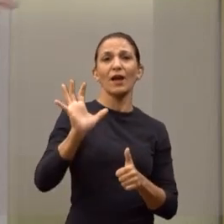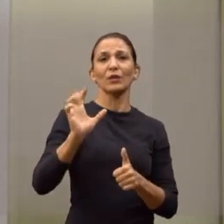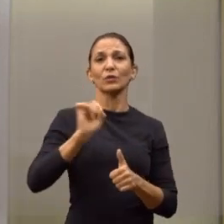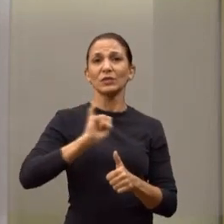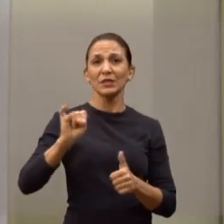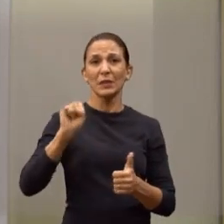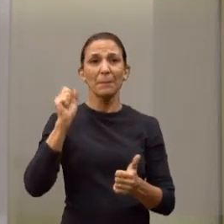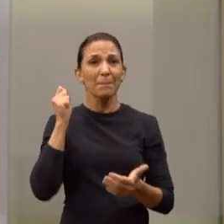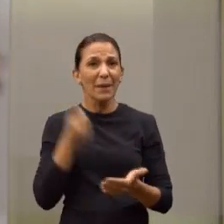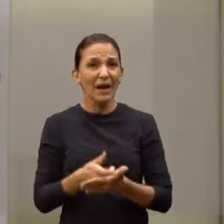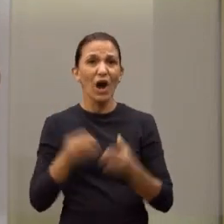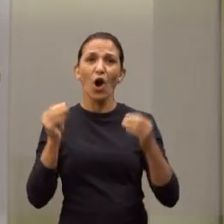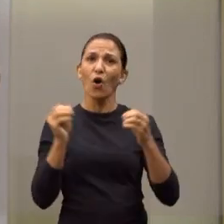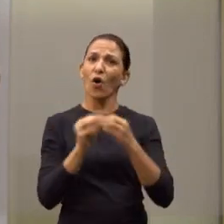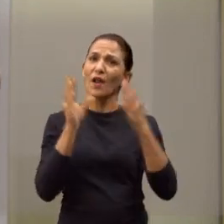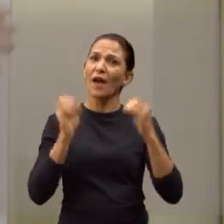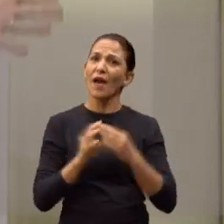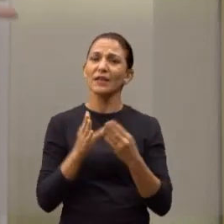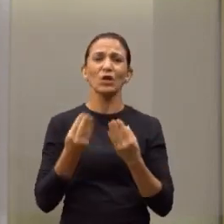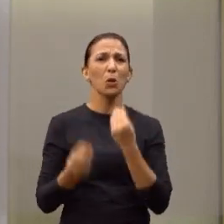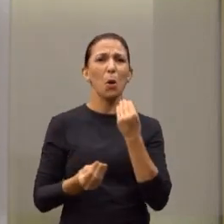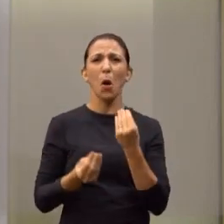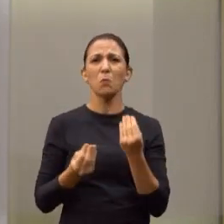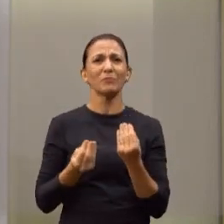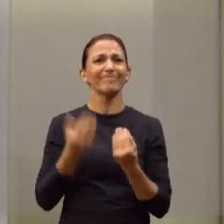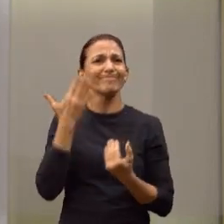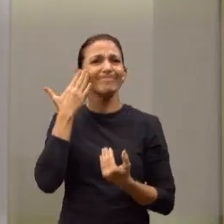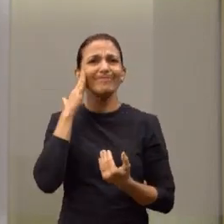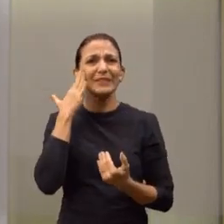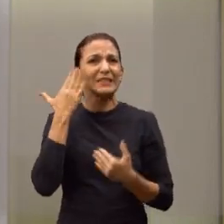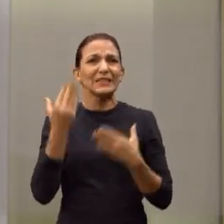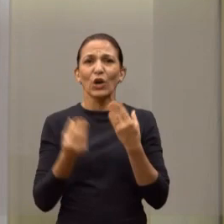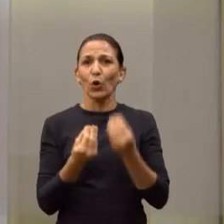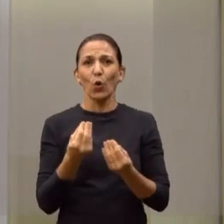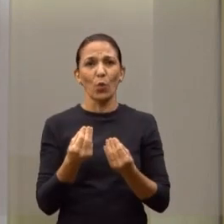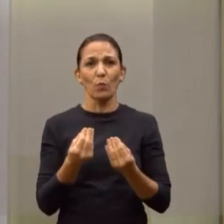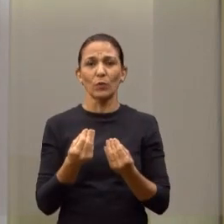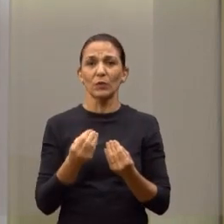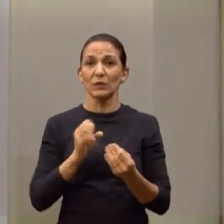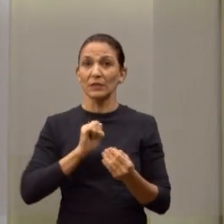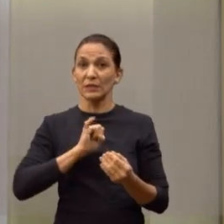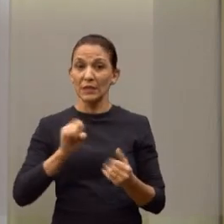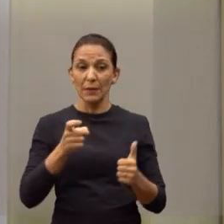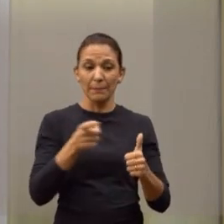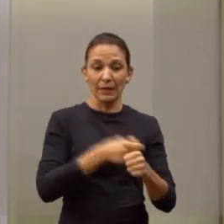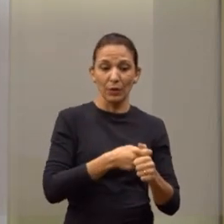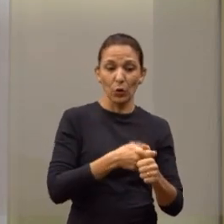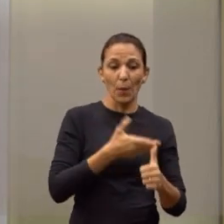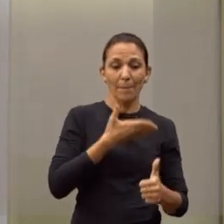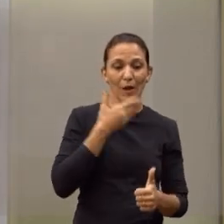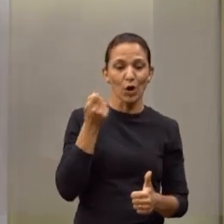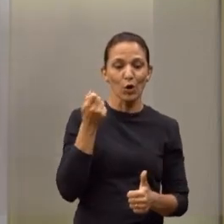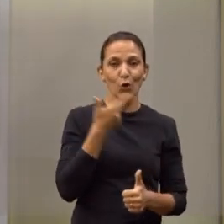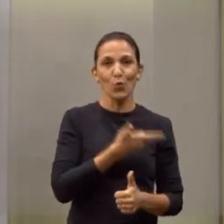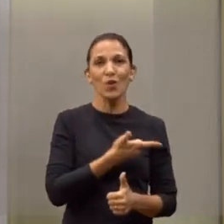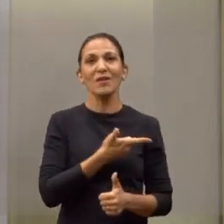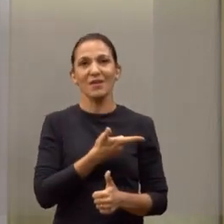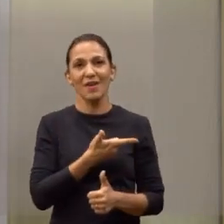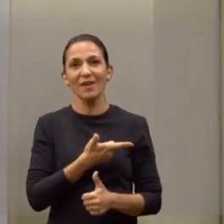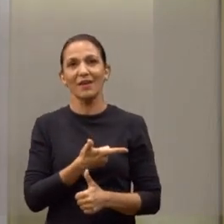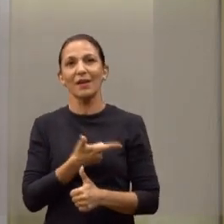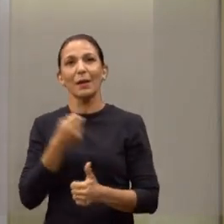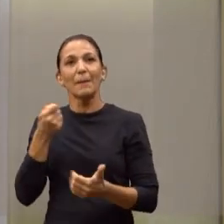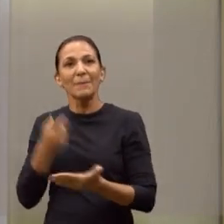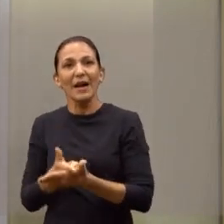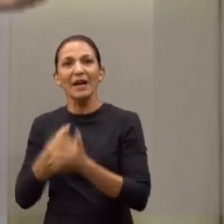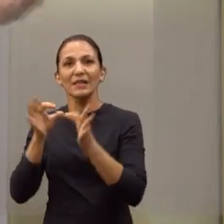precatório tem que pagar hora extra eu não consigo entender se é mais fácil virar precatório quanto ao limite r$ 8.000 para pagar